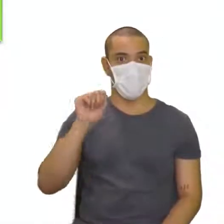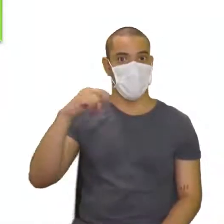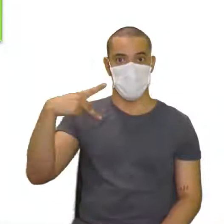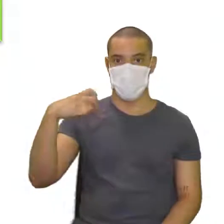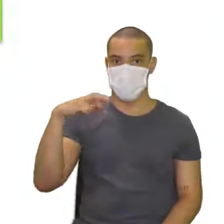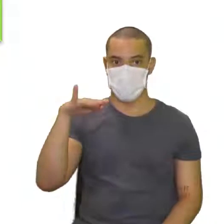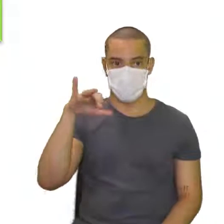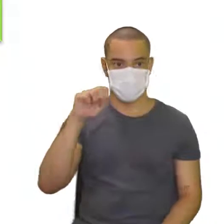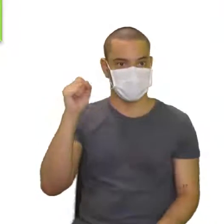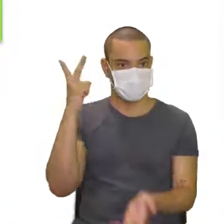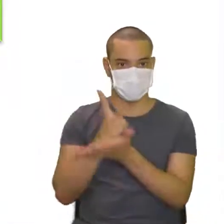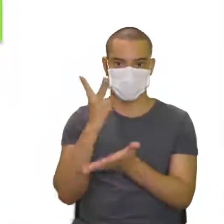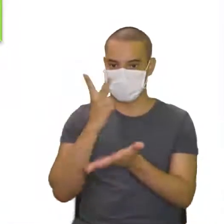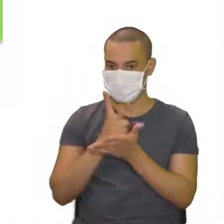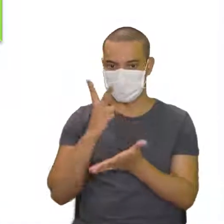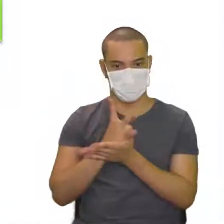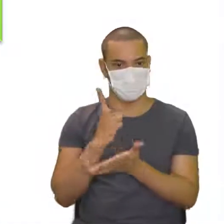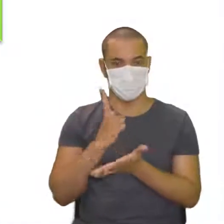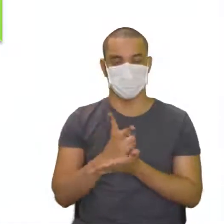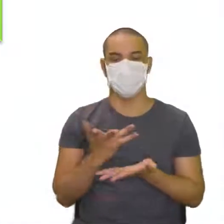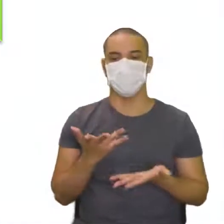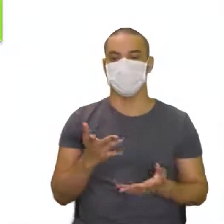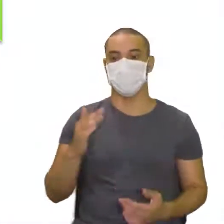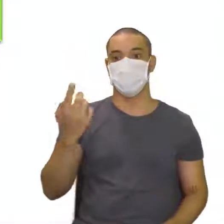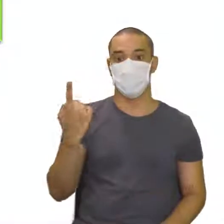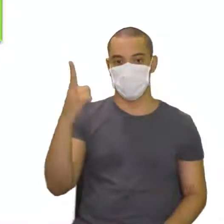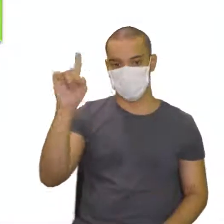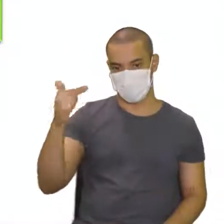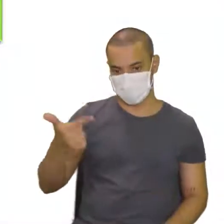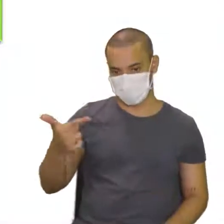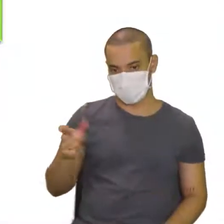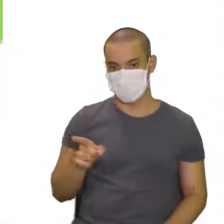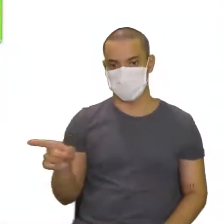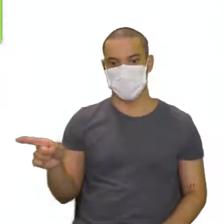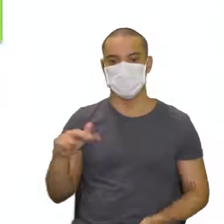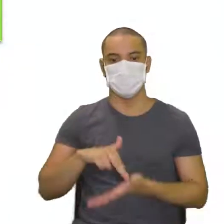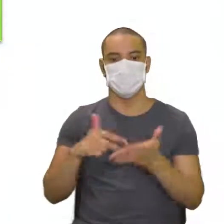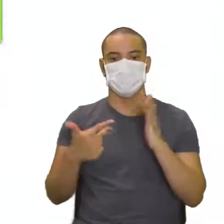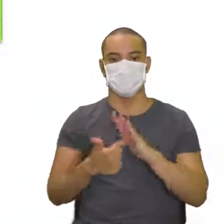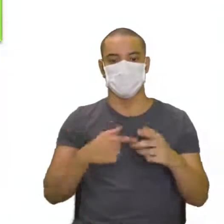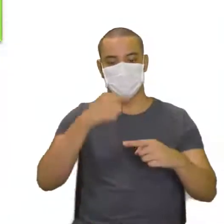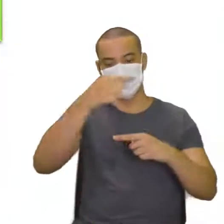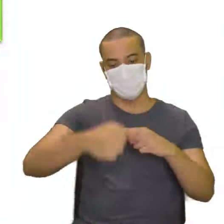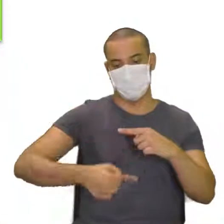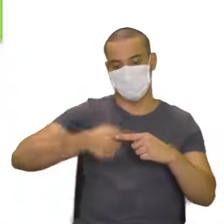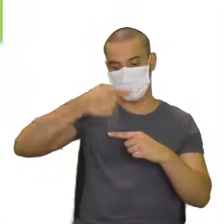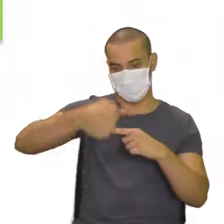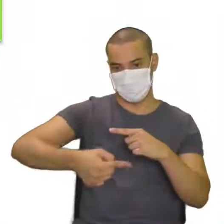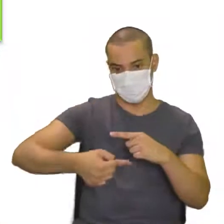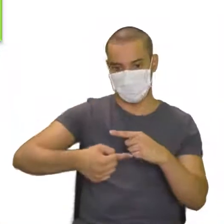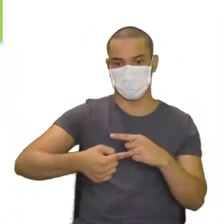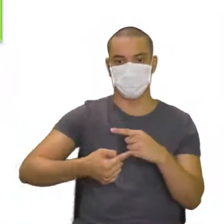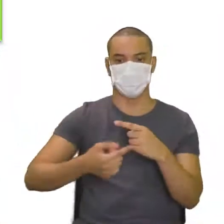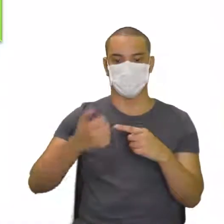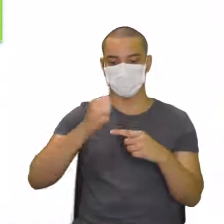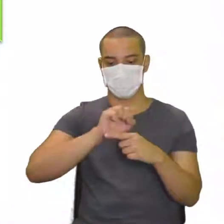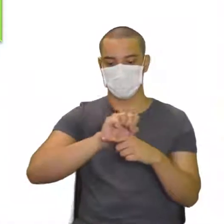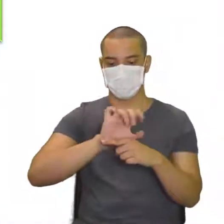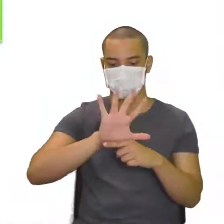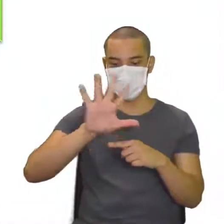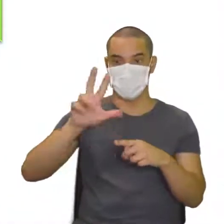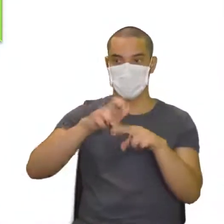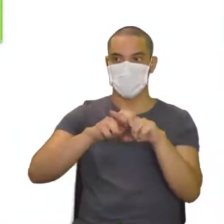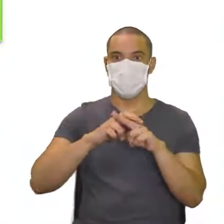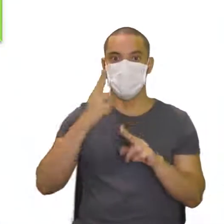passagem de corrente. E aqui por último, ó, o raio da espira. E nós vamos ver que a intensidade